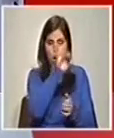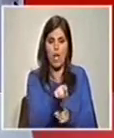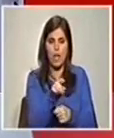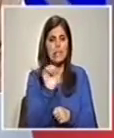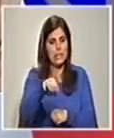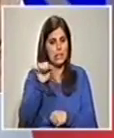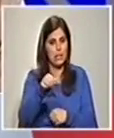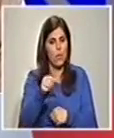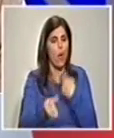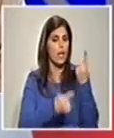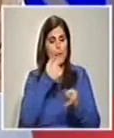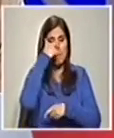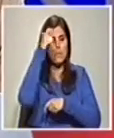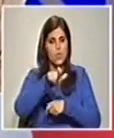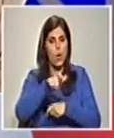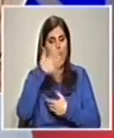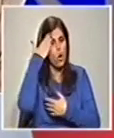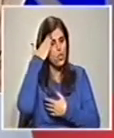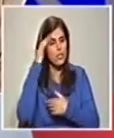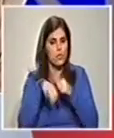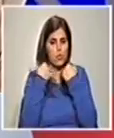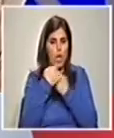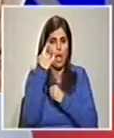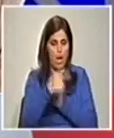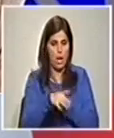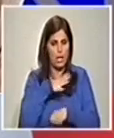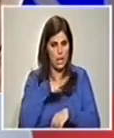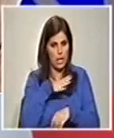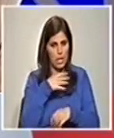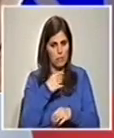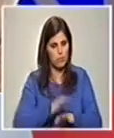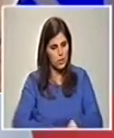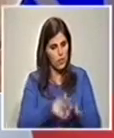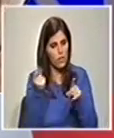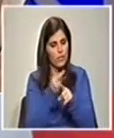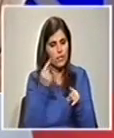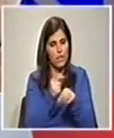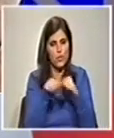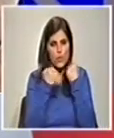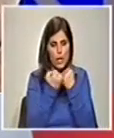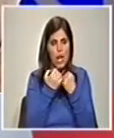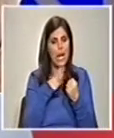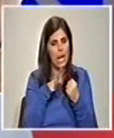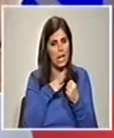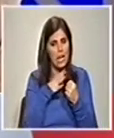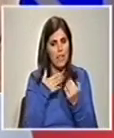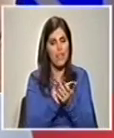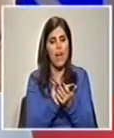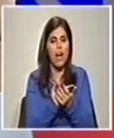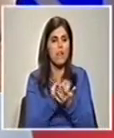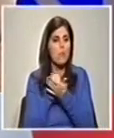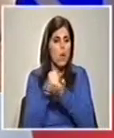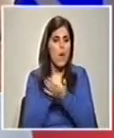pessoa hoje que tenha alguma consciência social e que queira intervir socialmente e que queira também pôr o seu talento ao serviço de alguma instituição e por isso